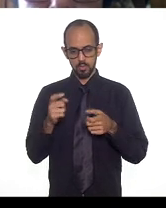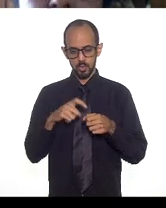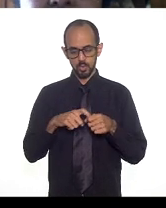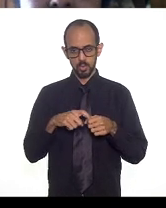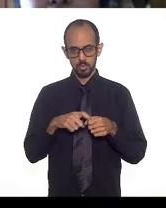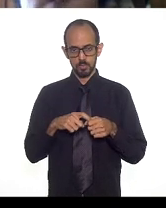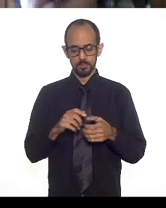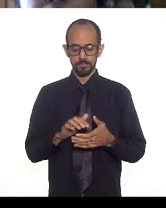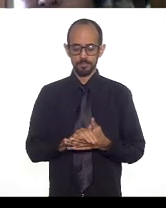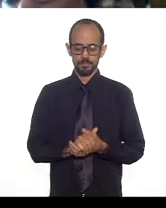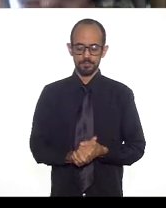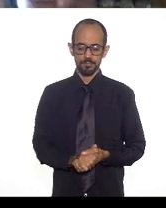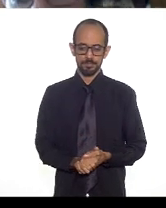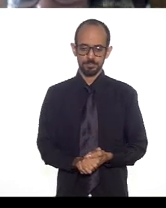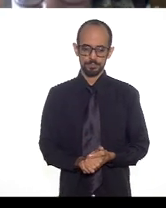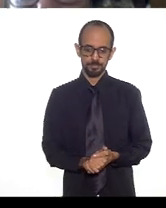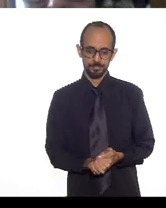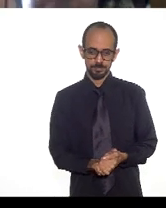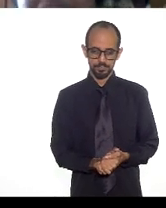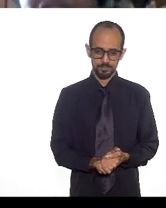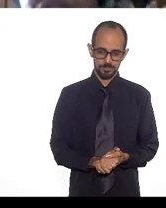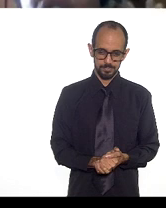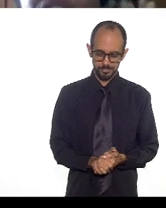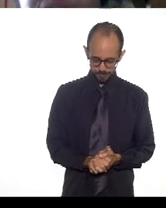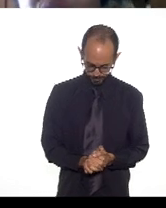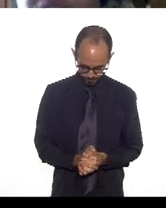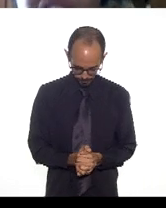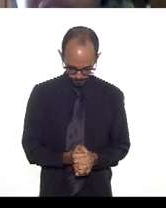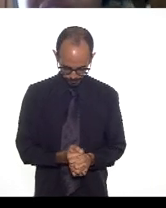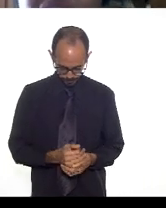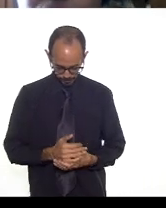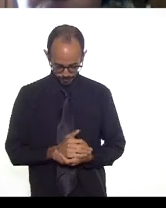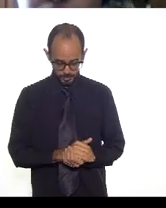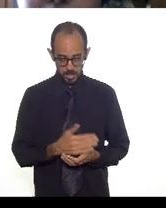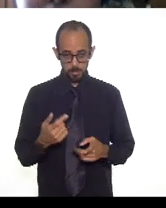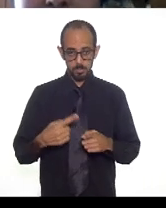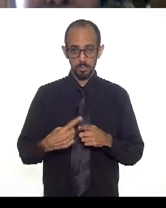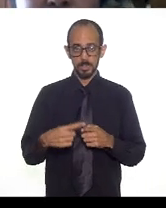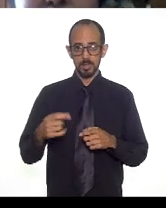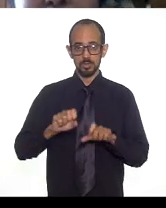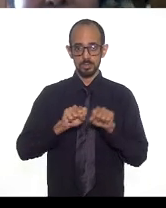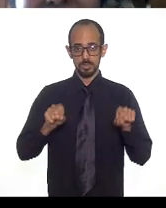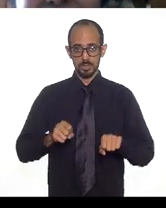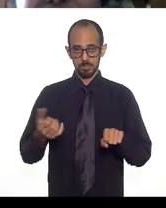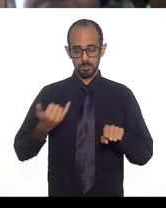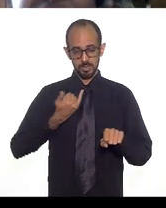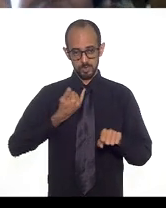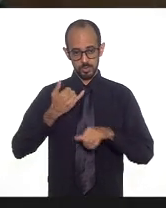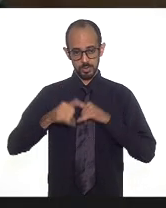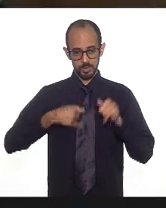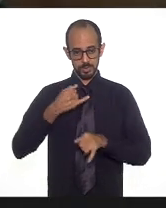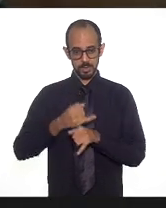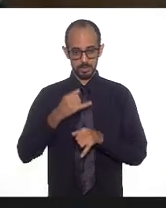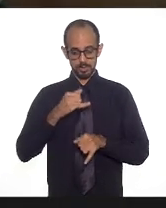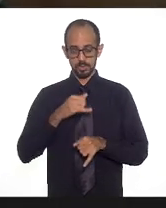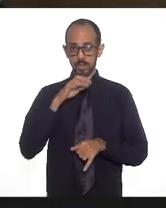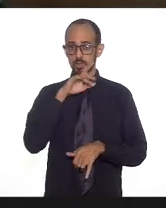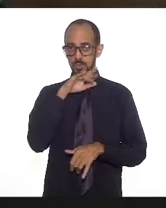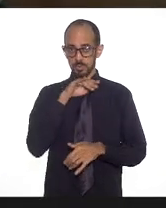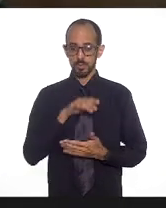continuar. Ah, tá bom, é que eu vi uma mensagem assim, internet instável, eu estou com um problema sério com a minha internet aqui,